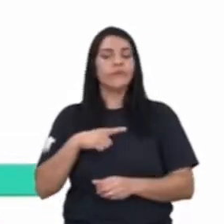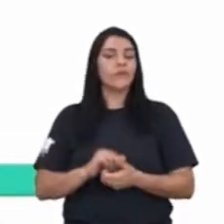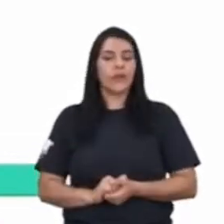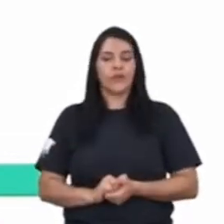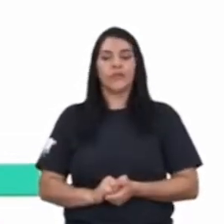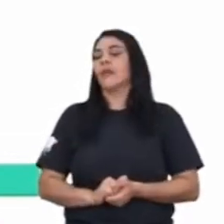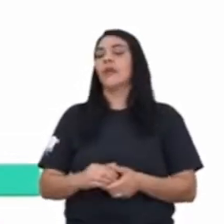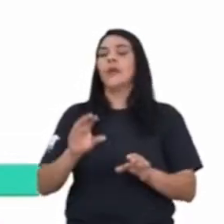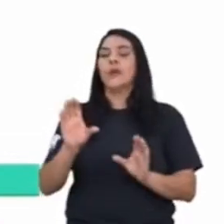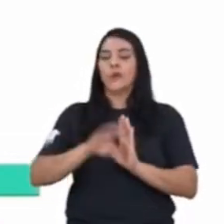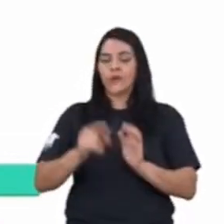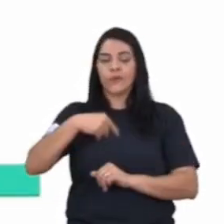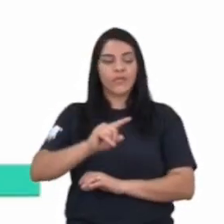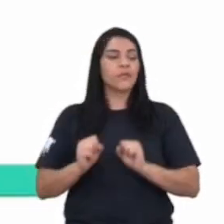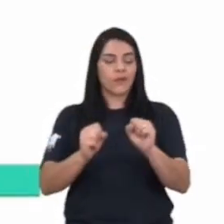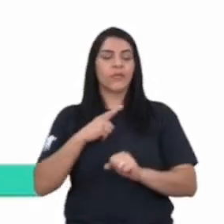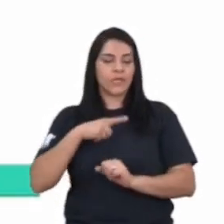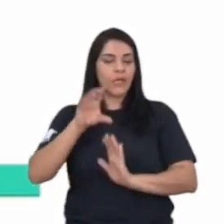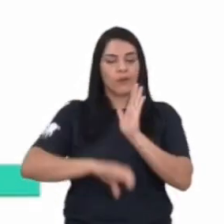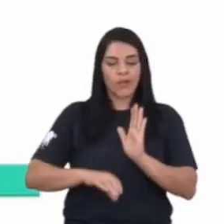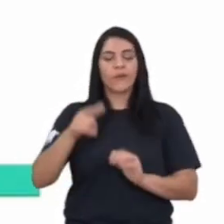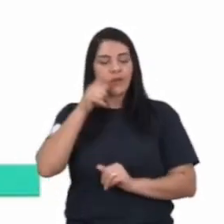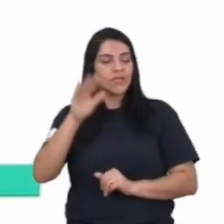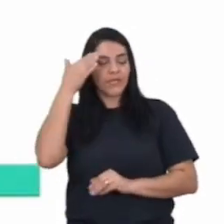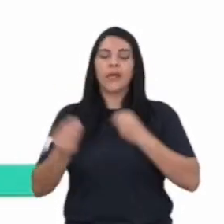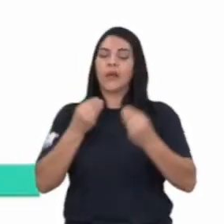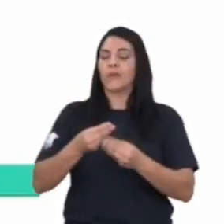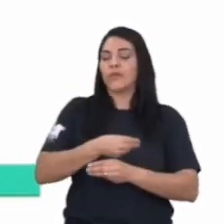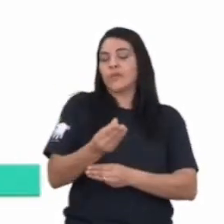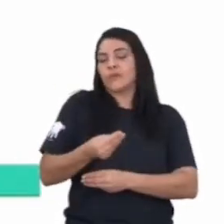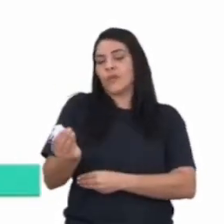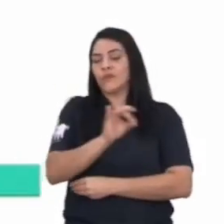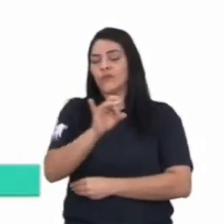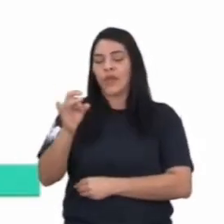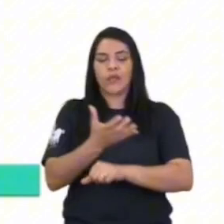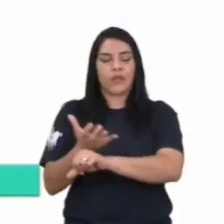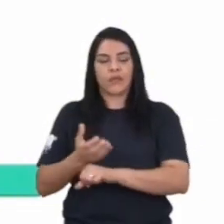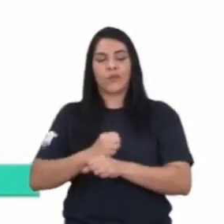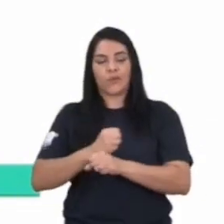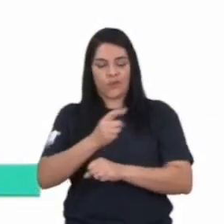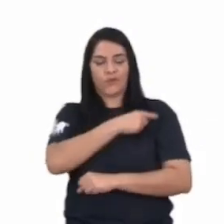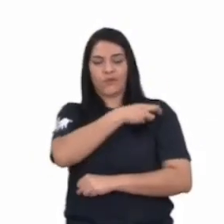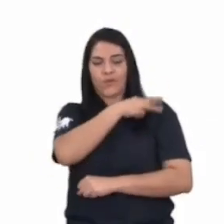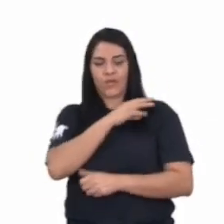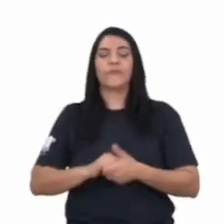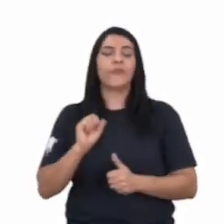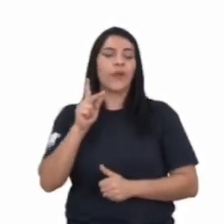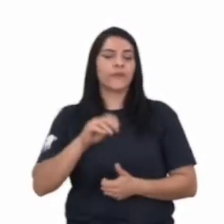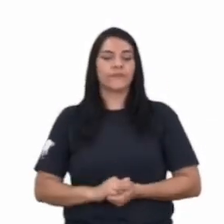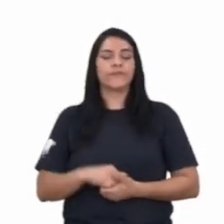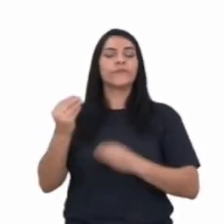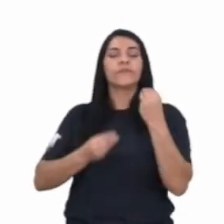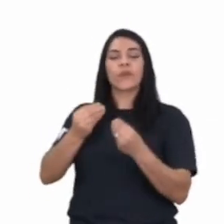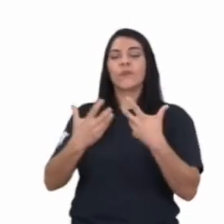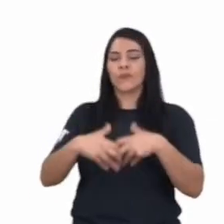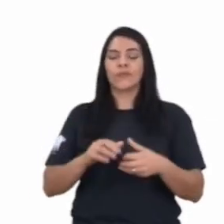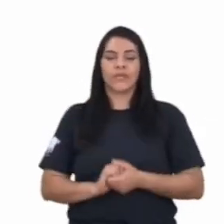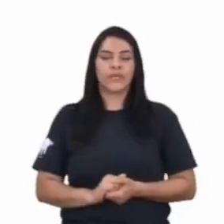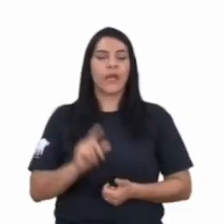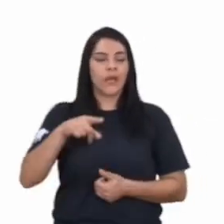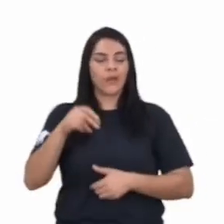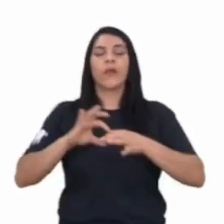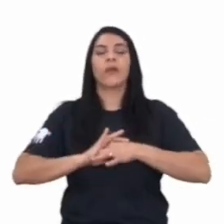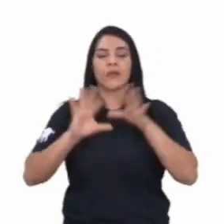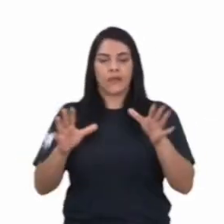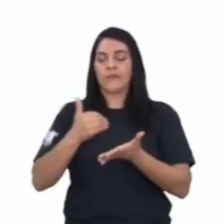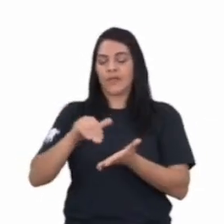matriz curricular. Então, vocês podem sempre considerar a matriz curricular para entender como que vai ser essa distribuição de cada componente no ano série, tá bom? Como que vai funcionar, então? Elas serão